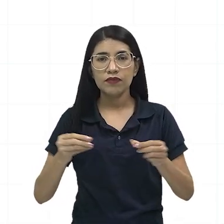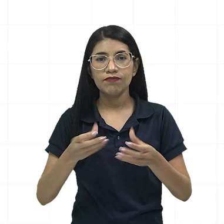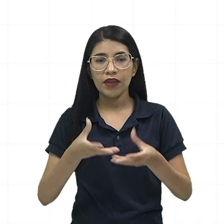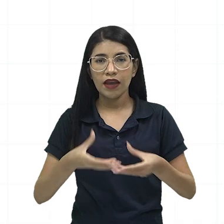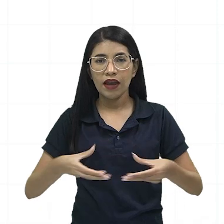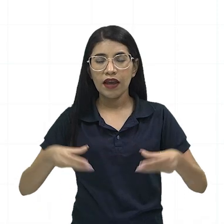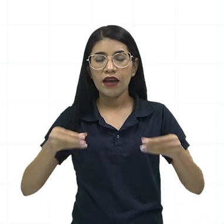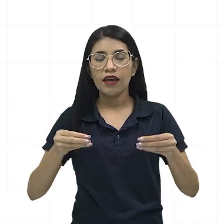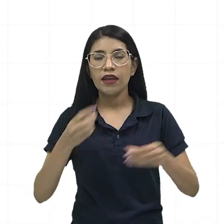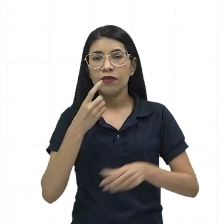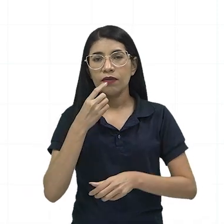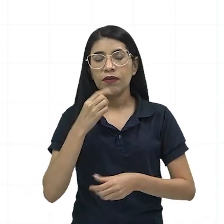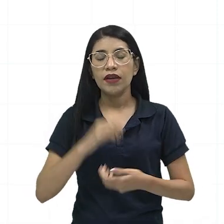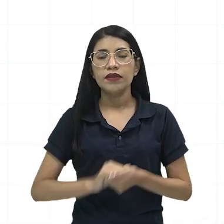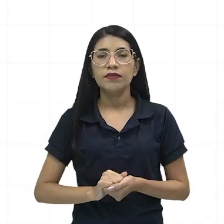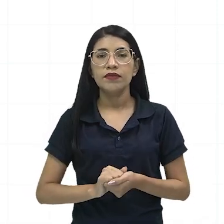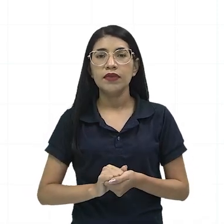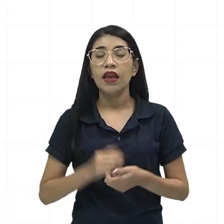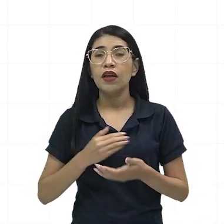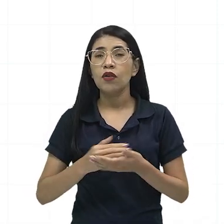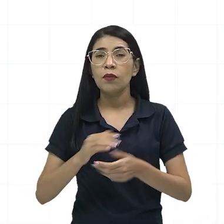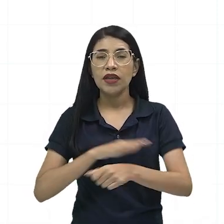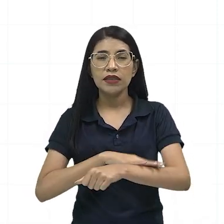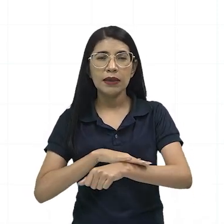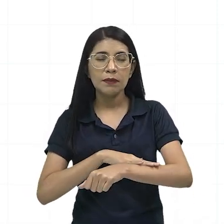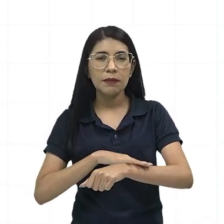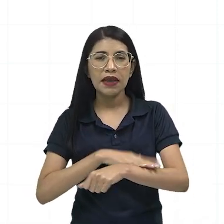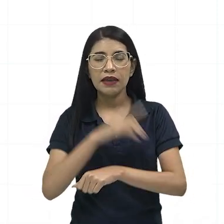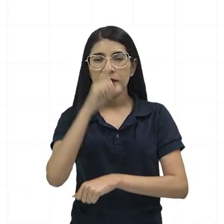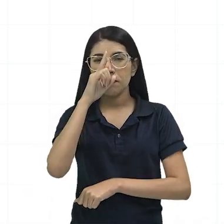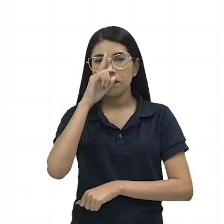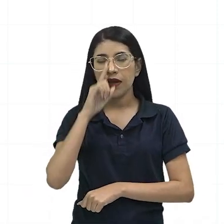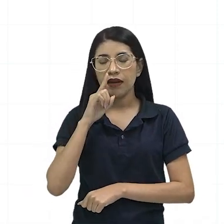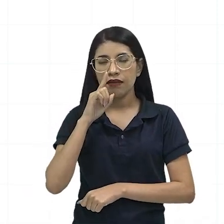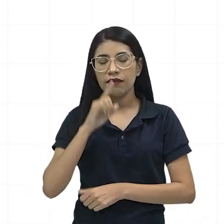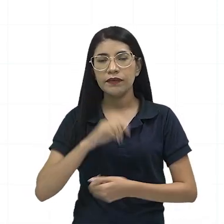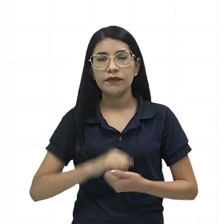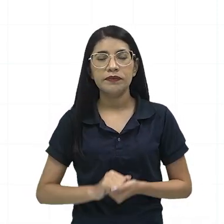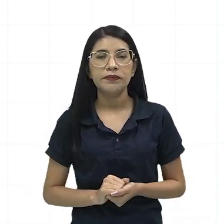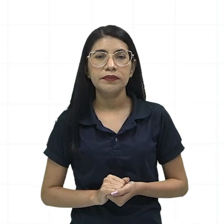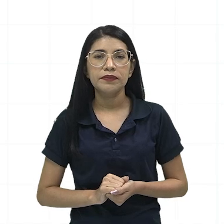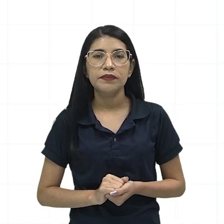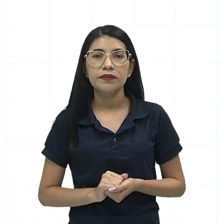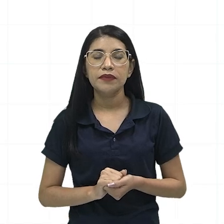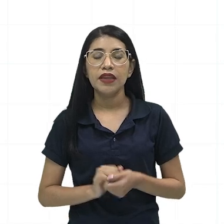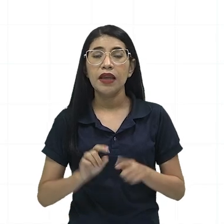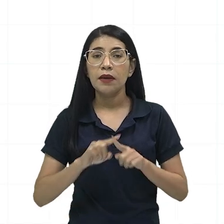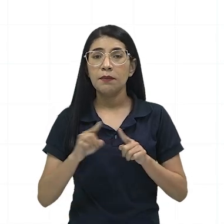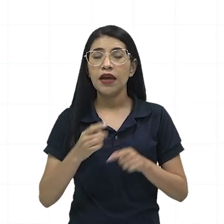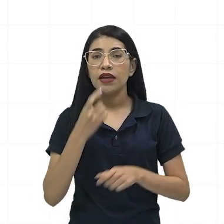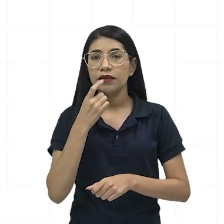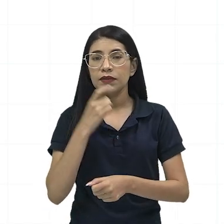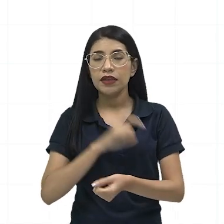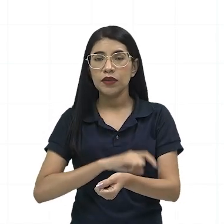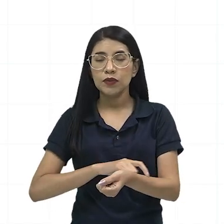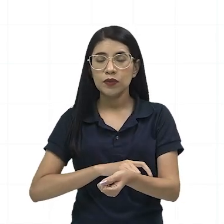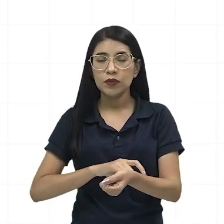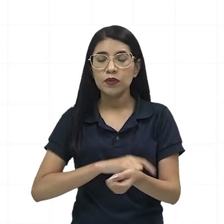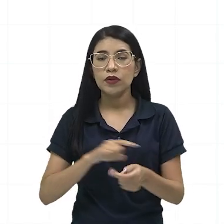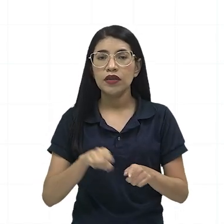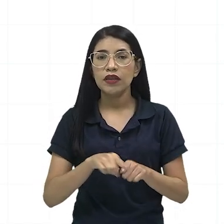que começa a pele amarelada, a icterícia, né? Mas nas células do sangue também eles